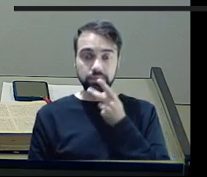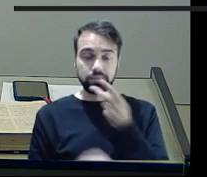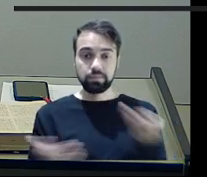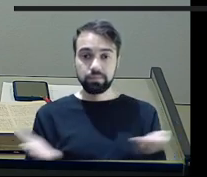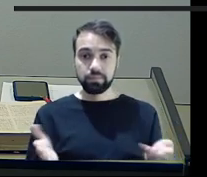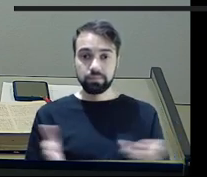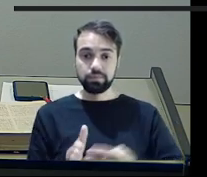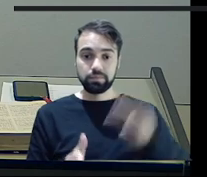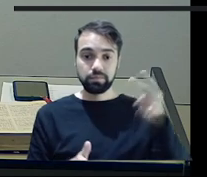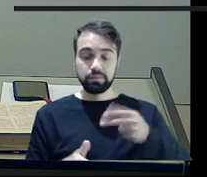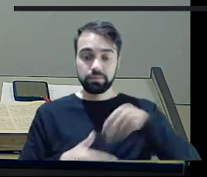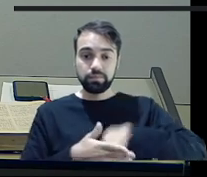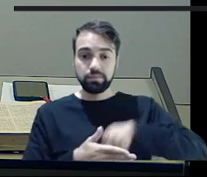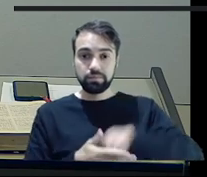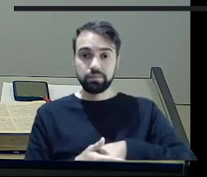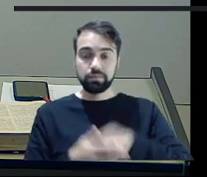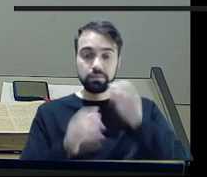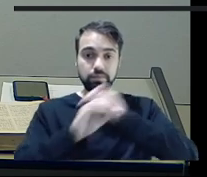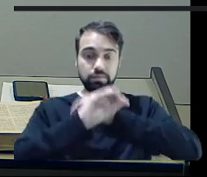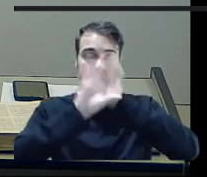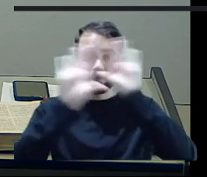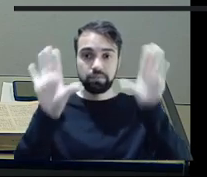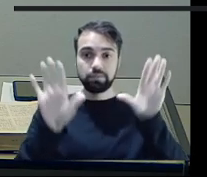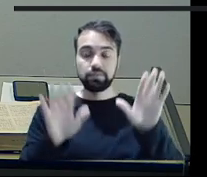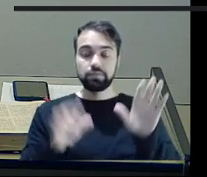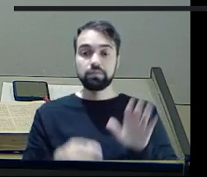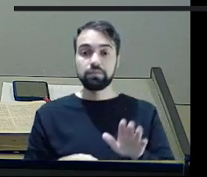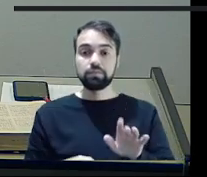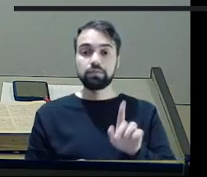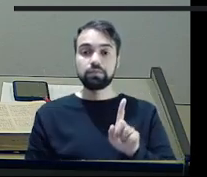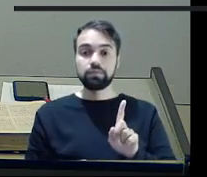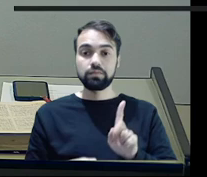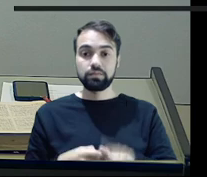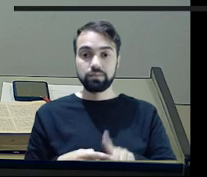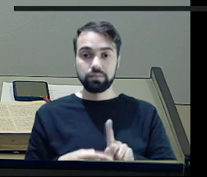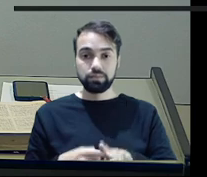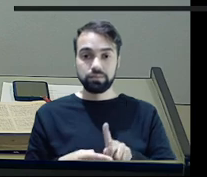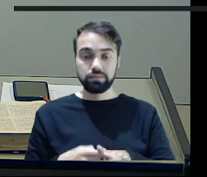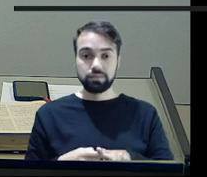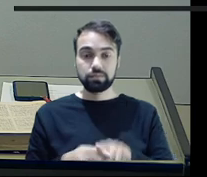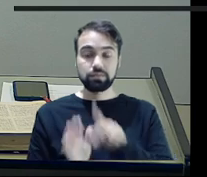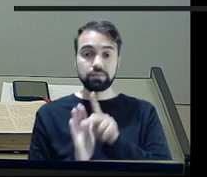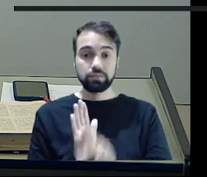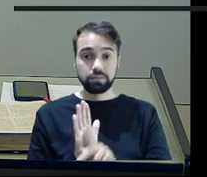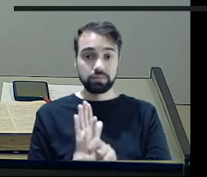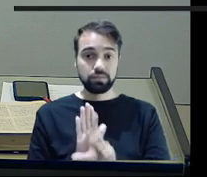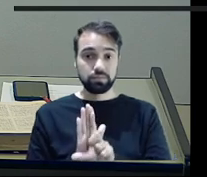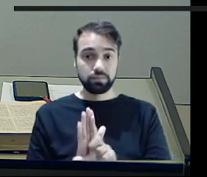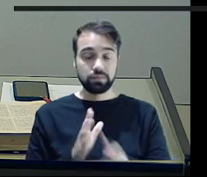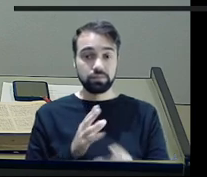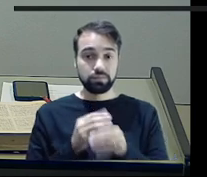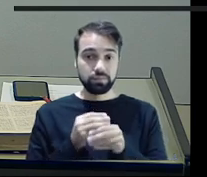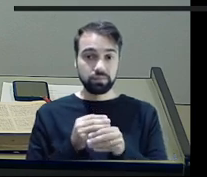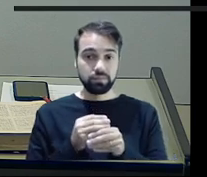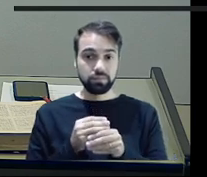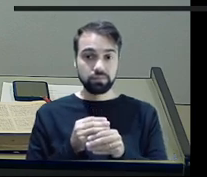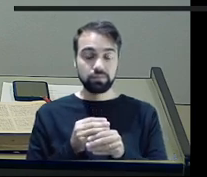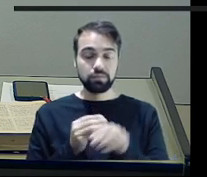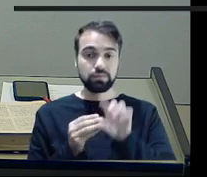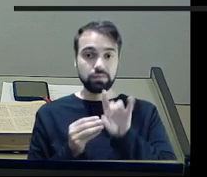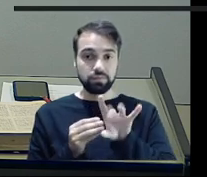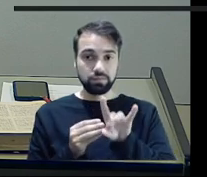votação, esclarecendo que, por tratar-se de projeto de lei complementar, ele somente